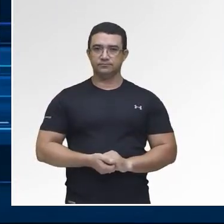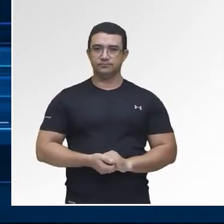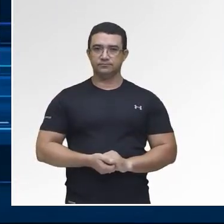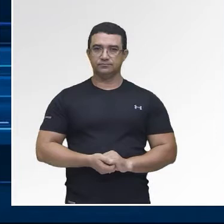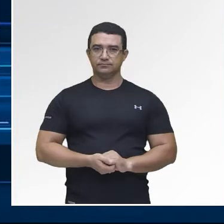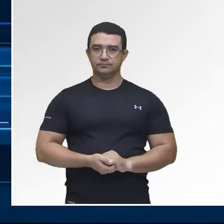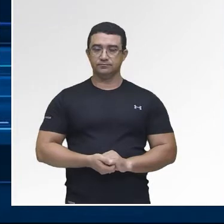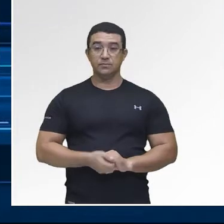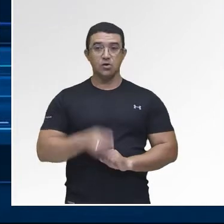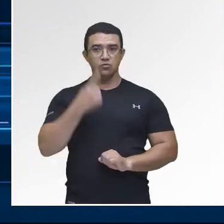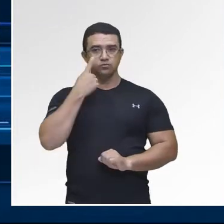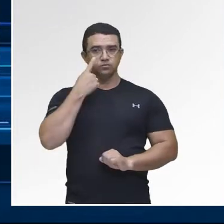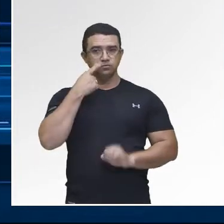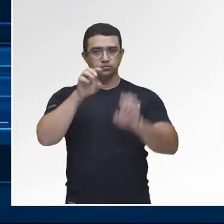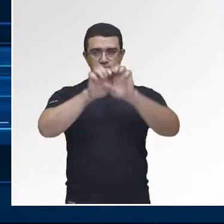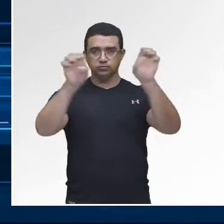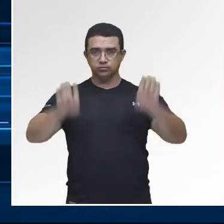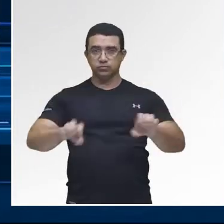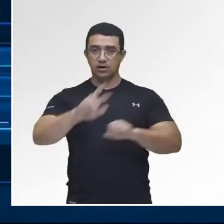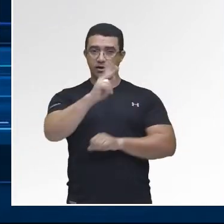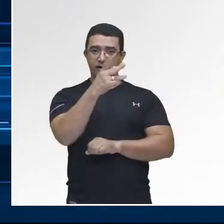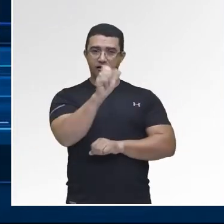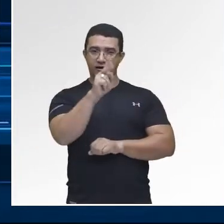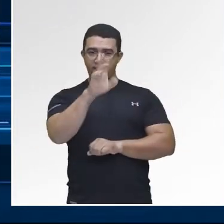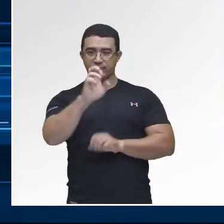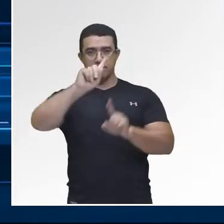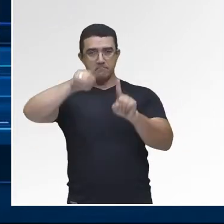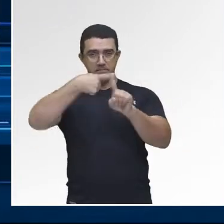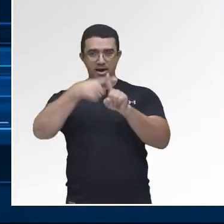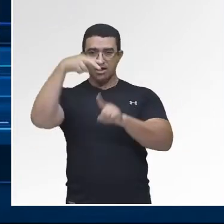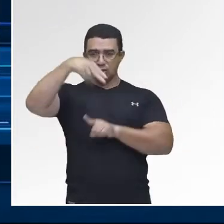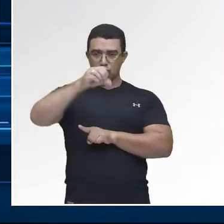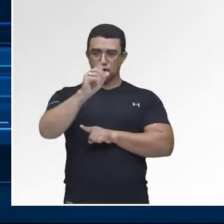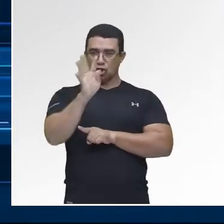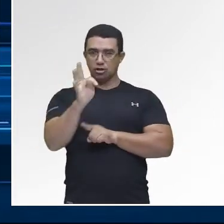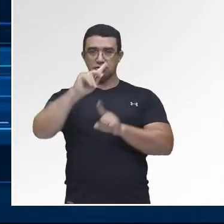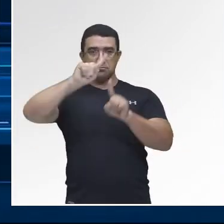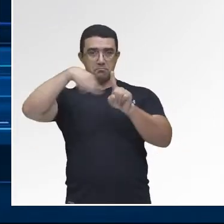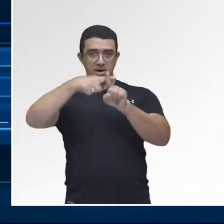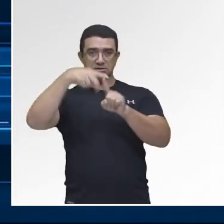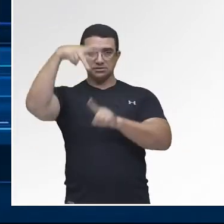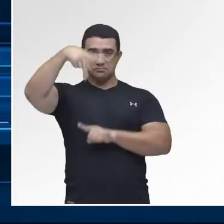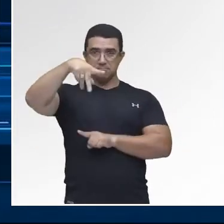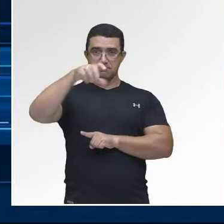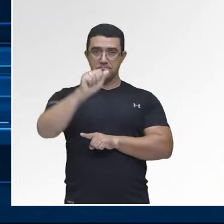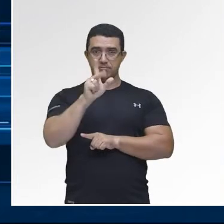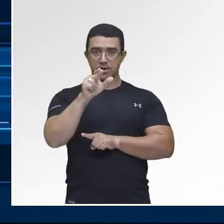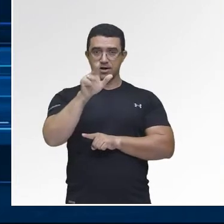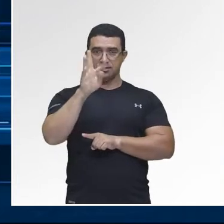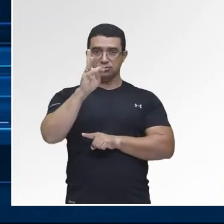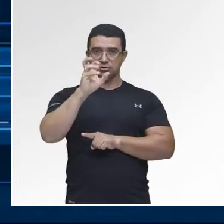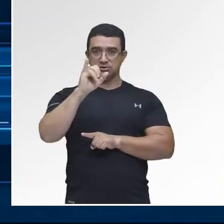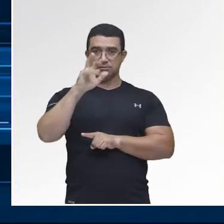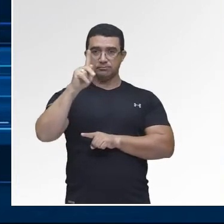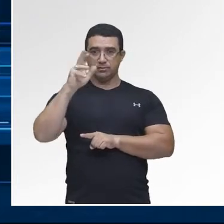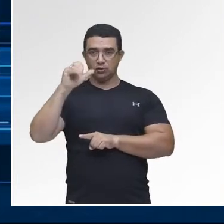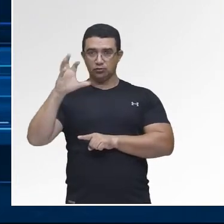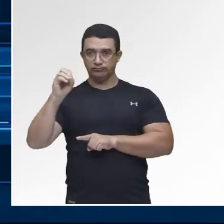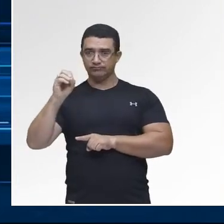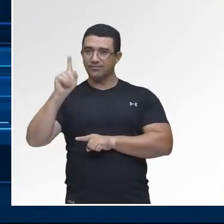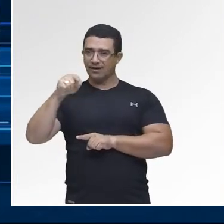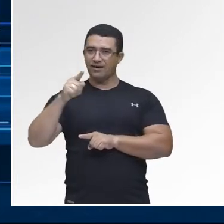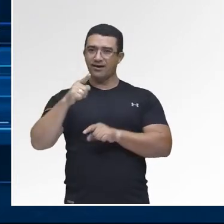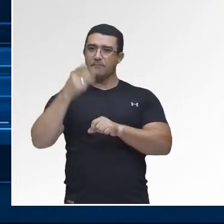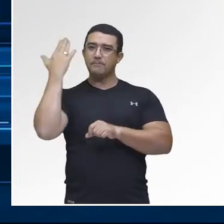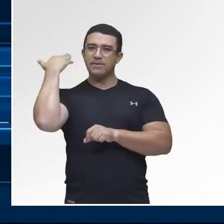Olha a estrutura. Have, mais not, mais participle. Participle, então, é o passado, né? Past